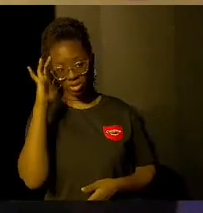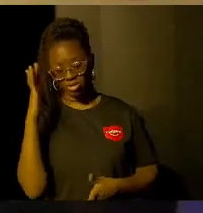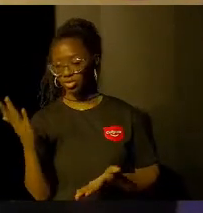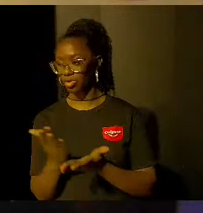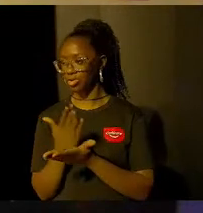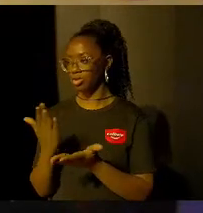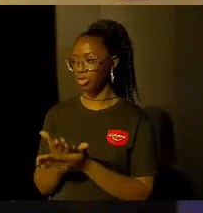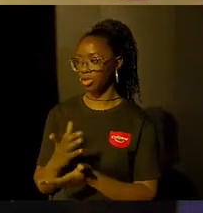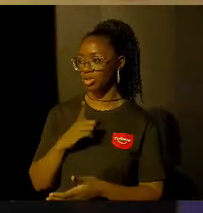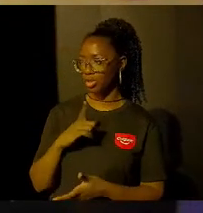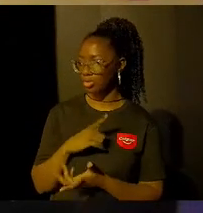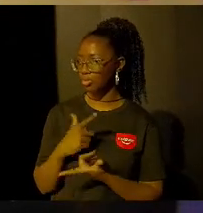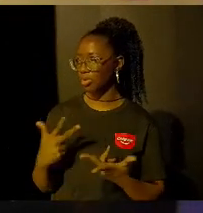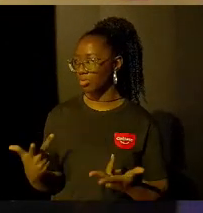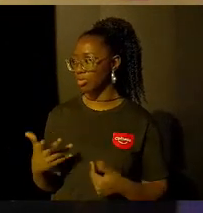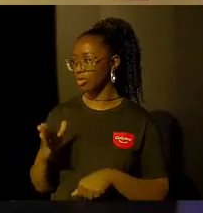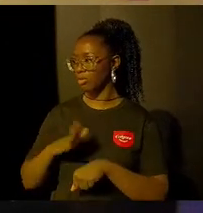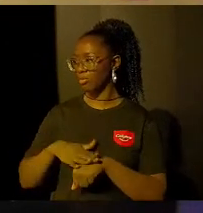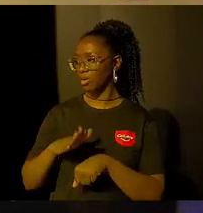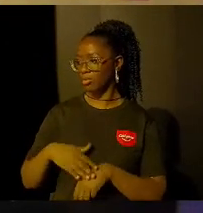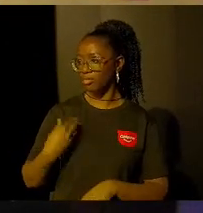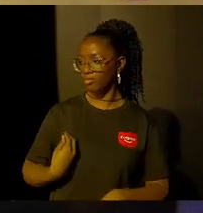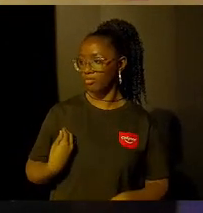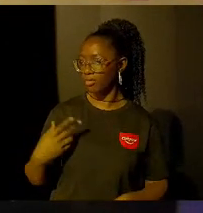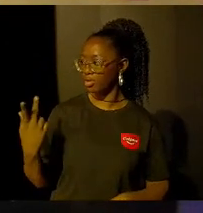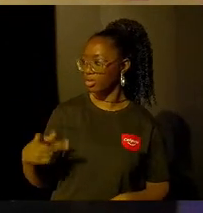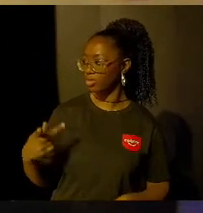seu livro tem alguma coisa de autobiográfico